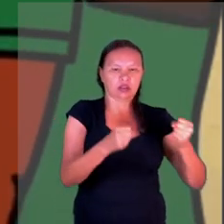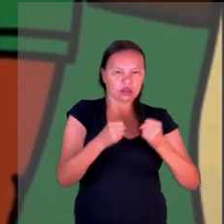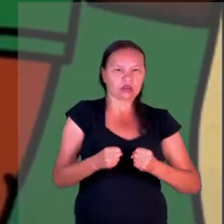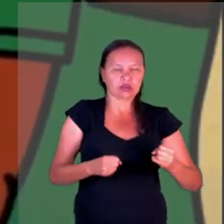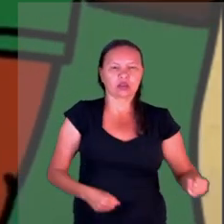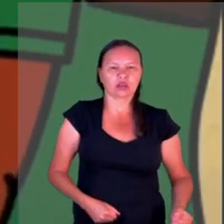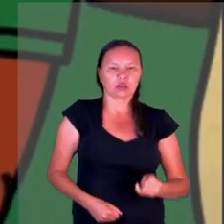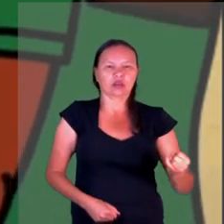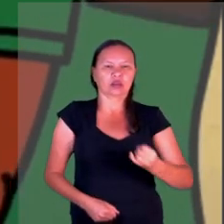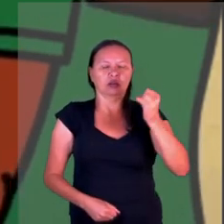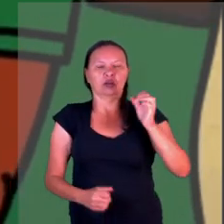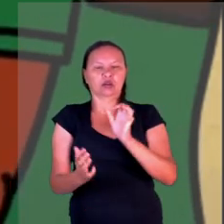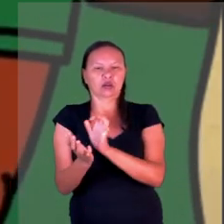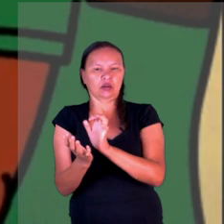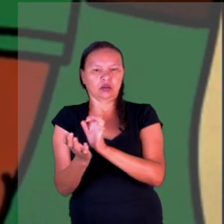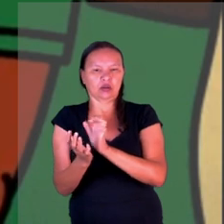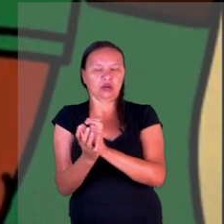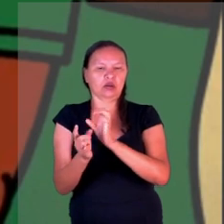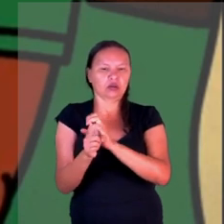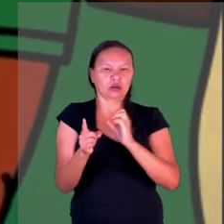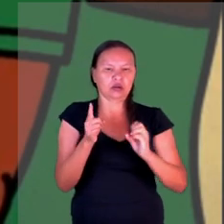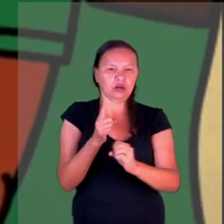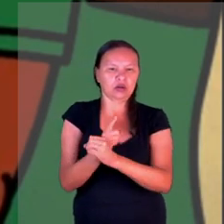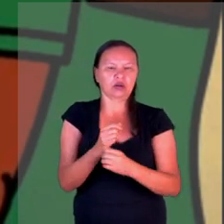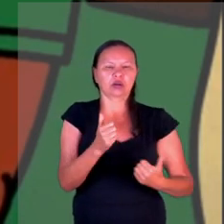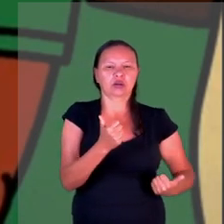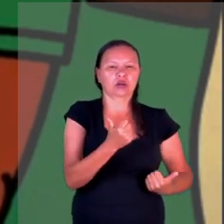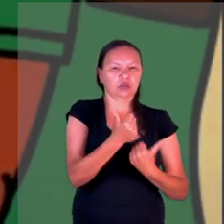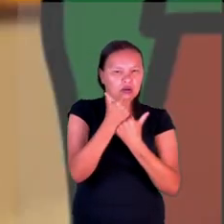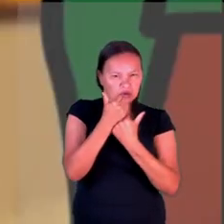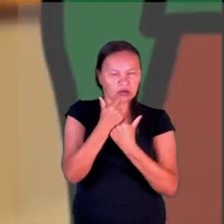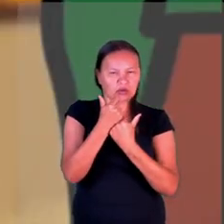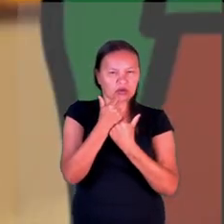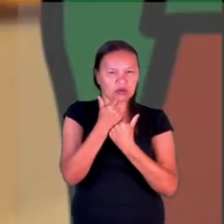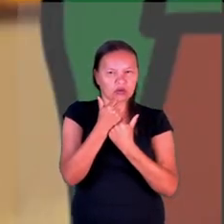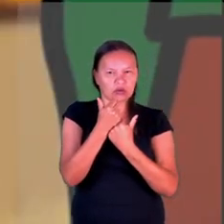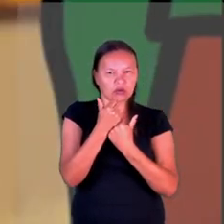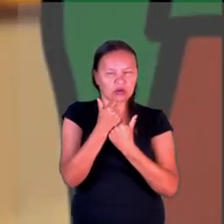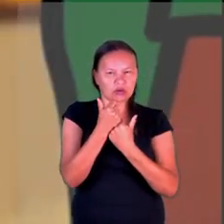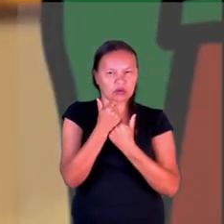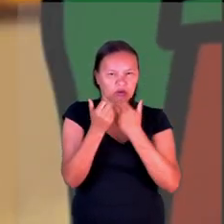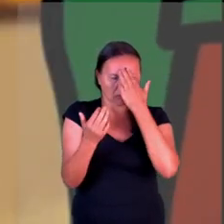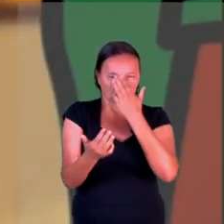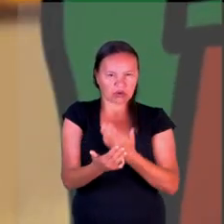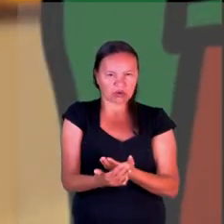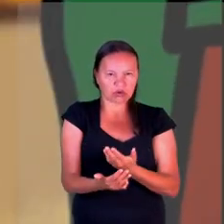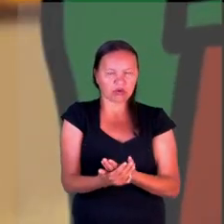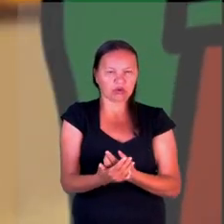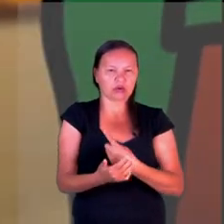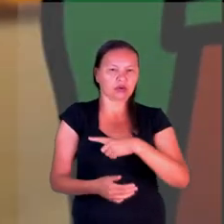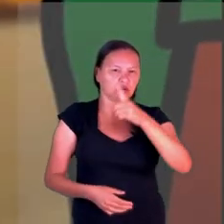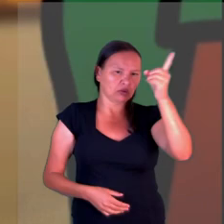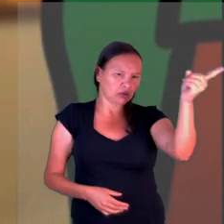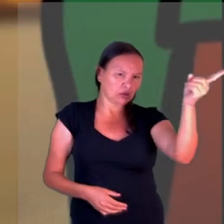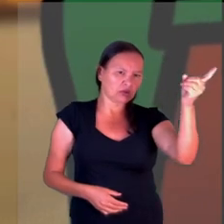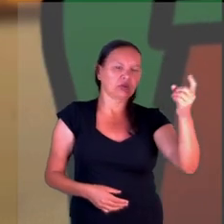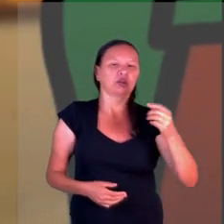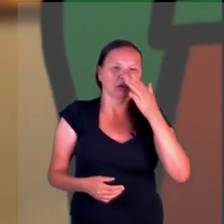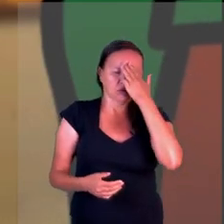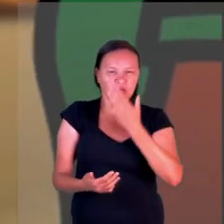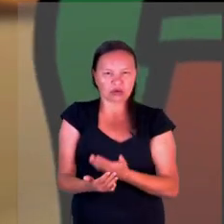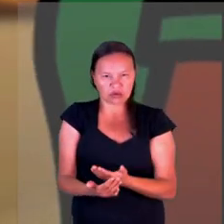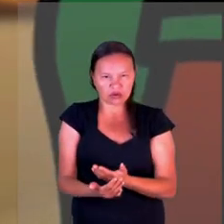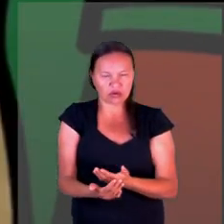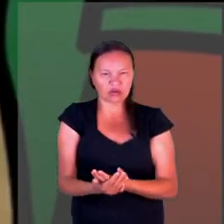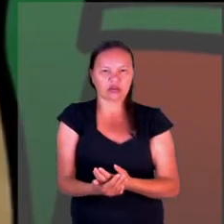comunidade é a prova entendeu ichan poxa se pra escola for gostoso assim eu não quero sair daqui nunca